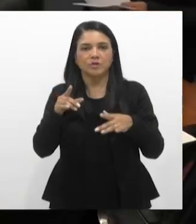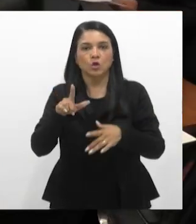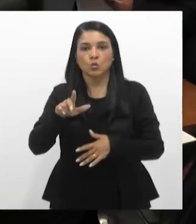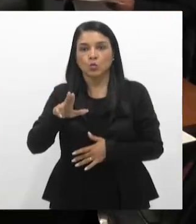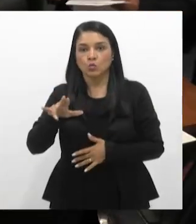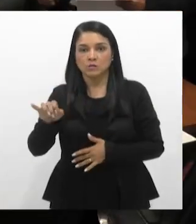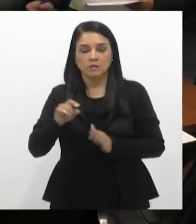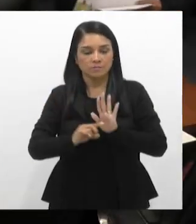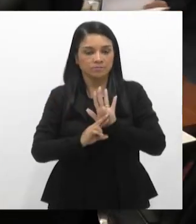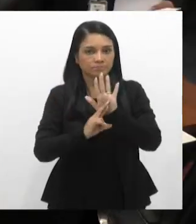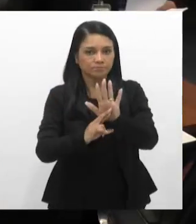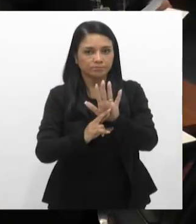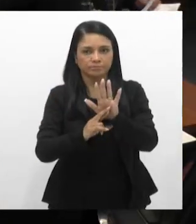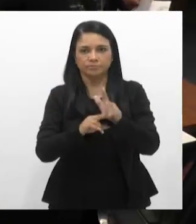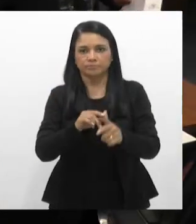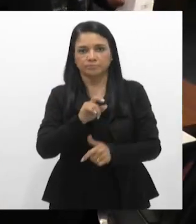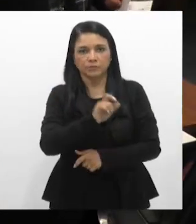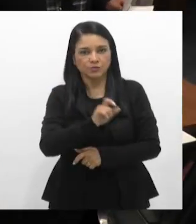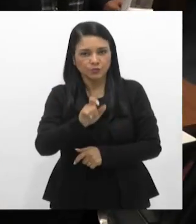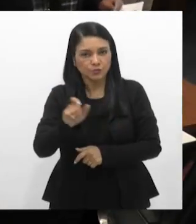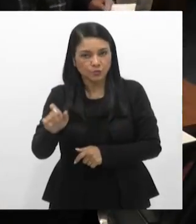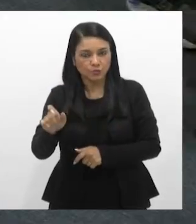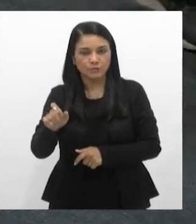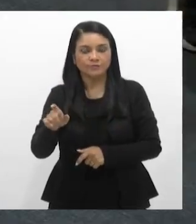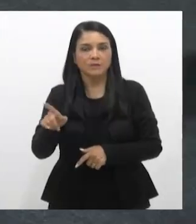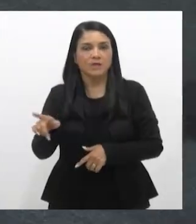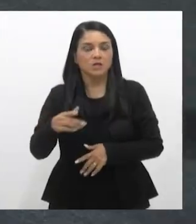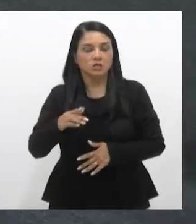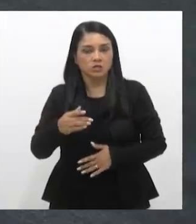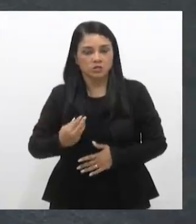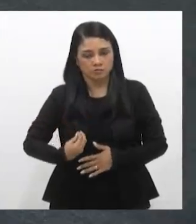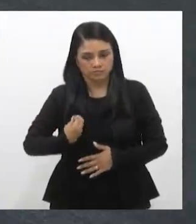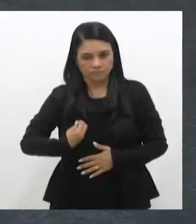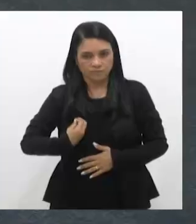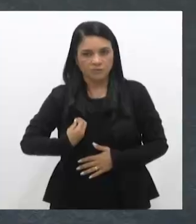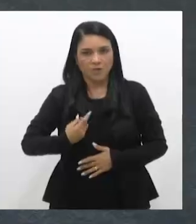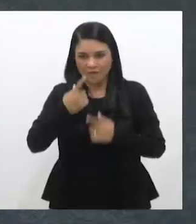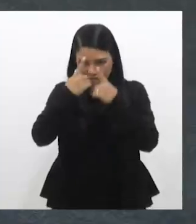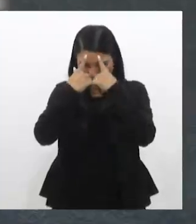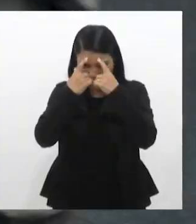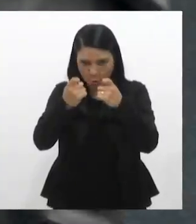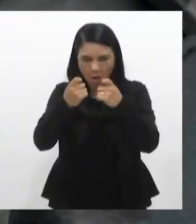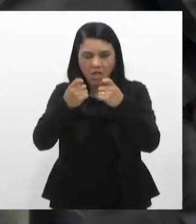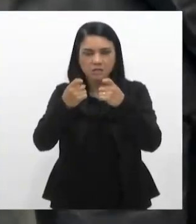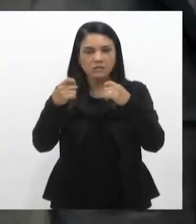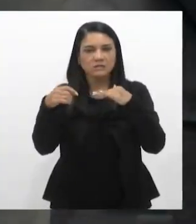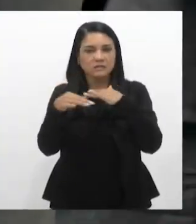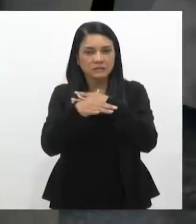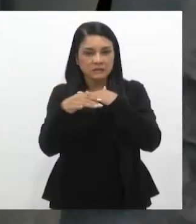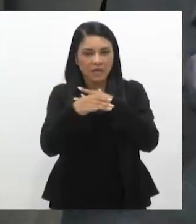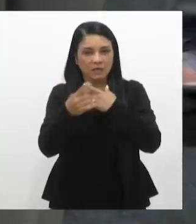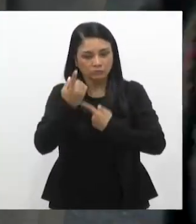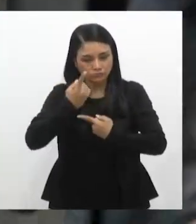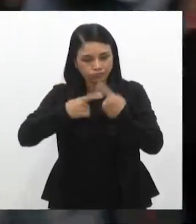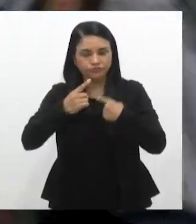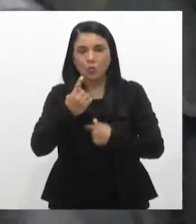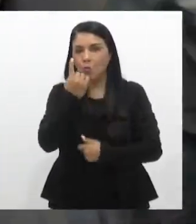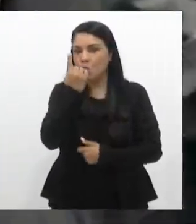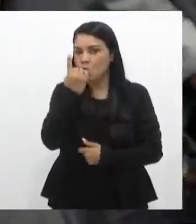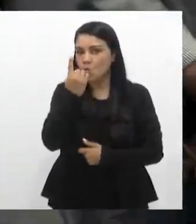muita gente. Ela sobreviveu a uma violência muito grande, uma violência urbana, ficou 1 ano